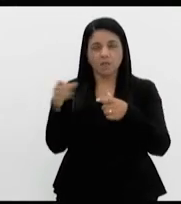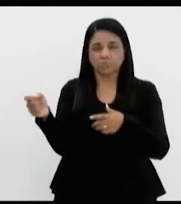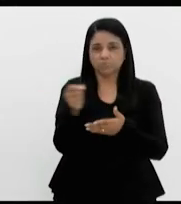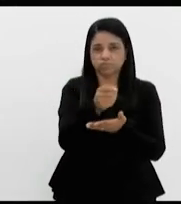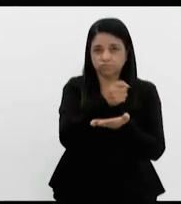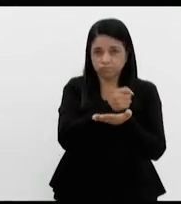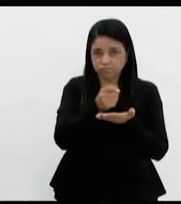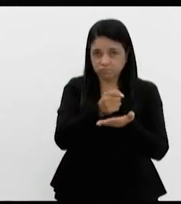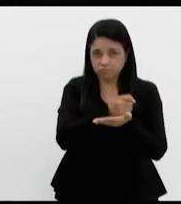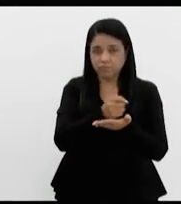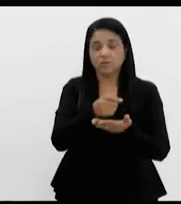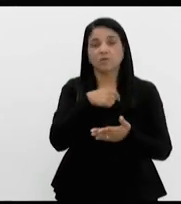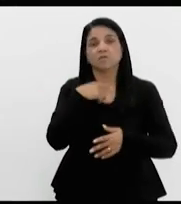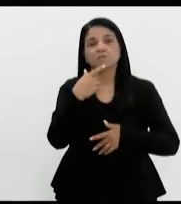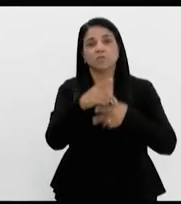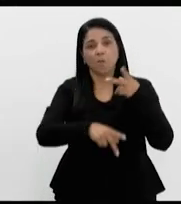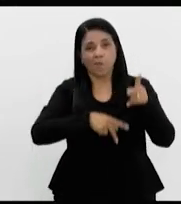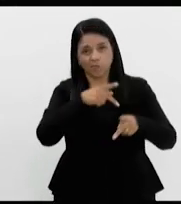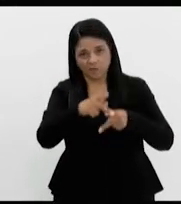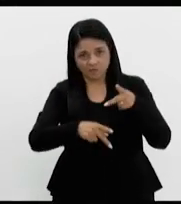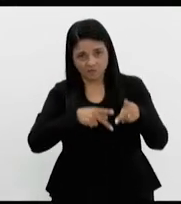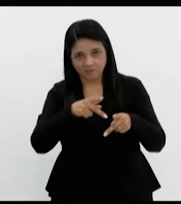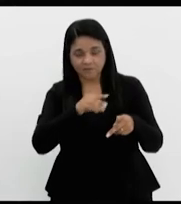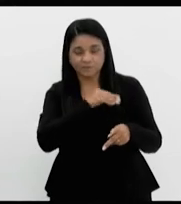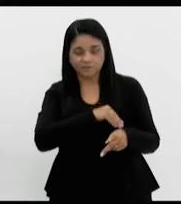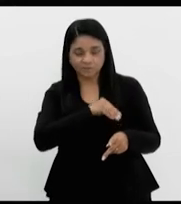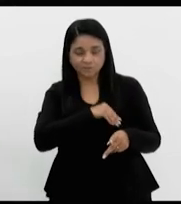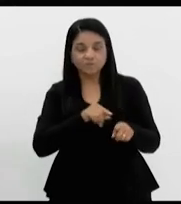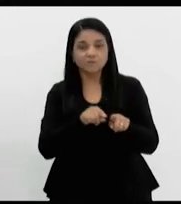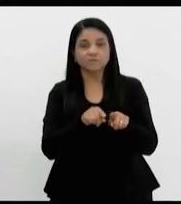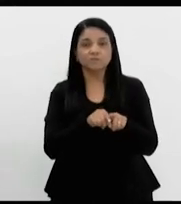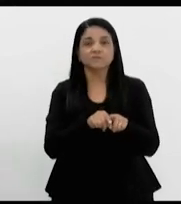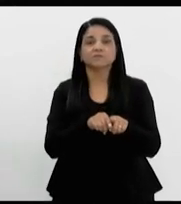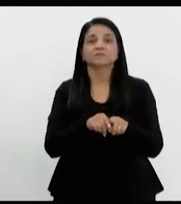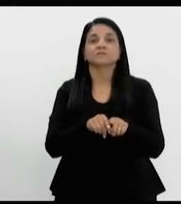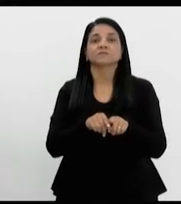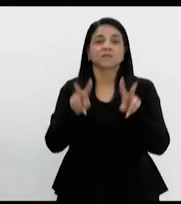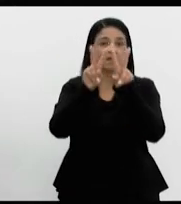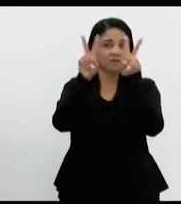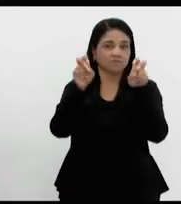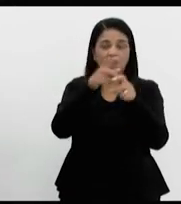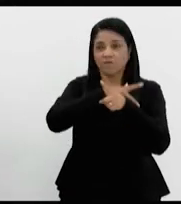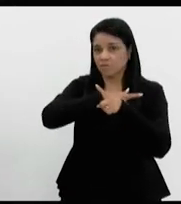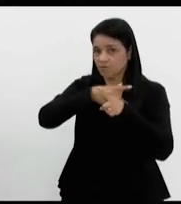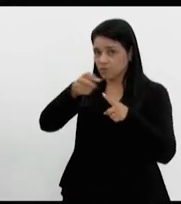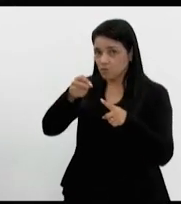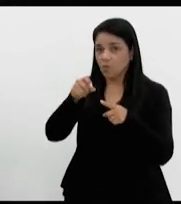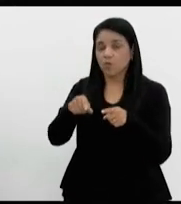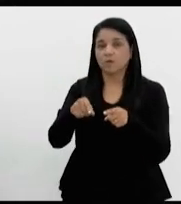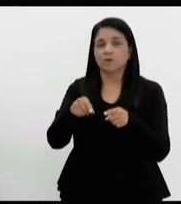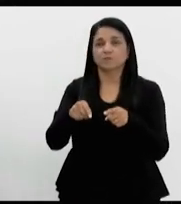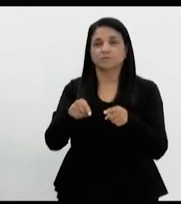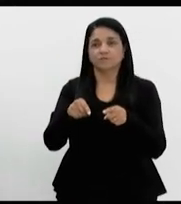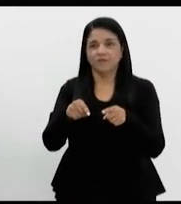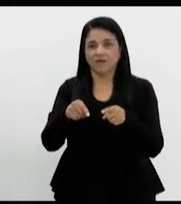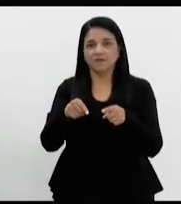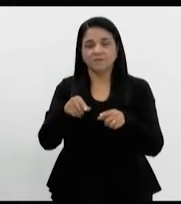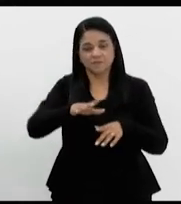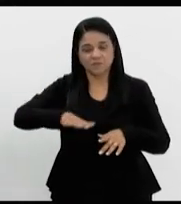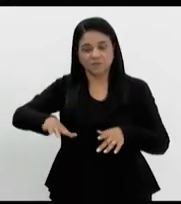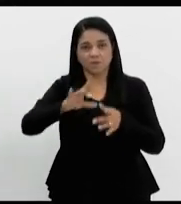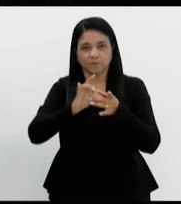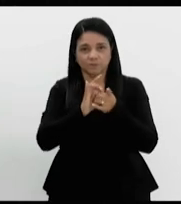riqueza para o nosso povo. Importante a gente falar também sobre a vitória que tem sido para o campo